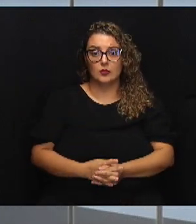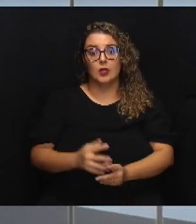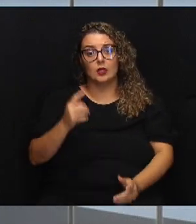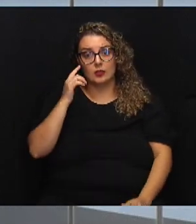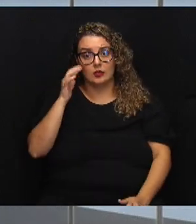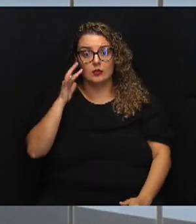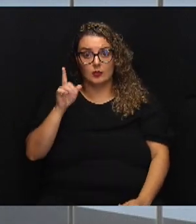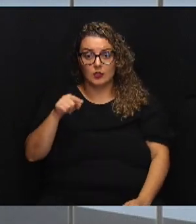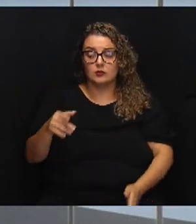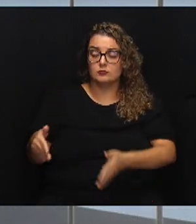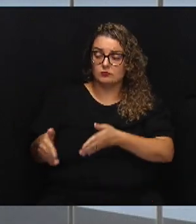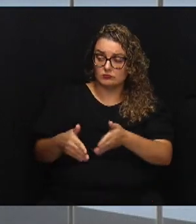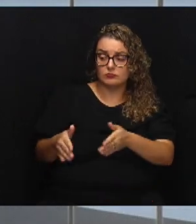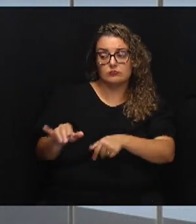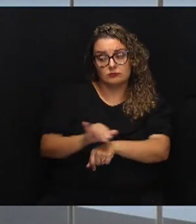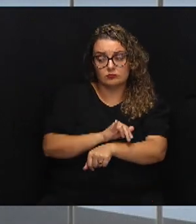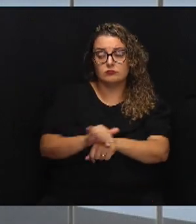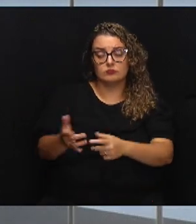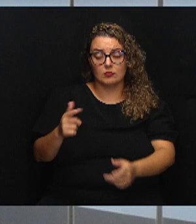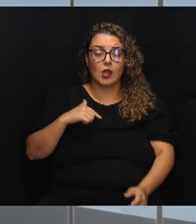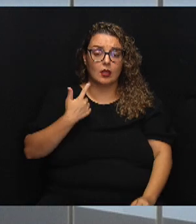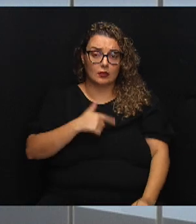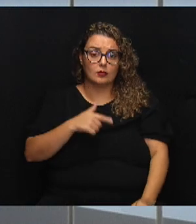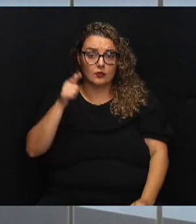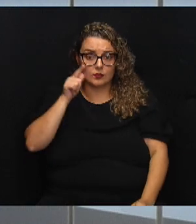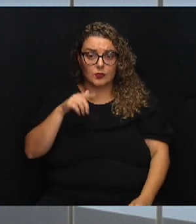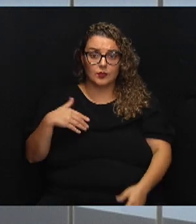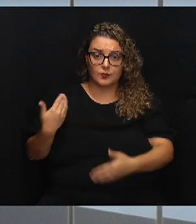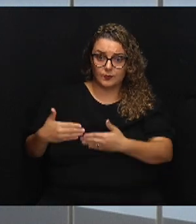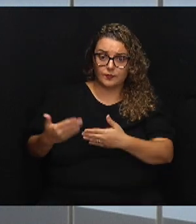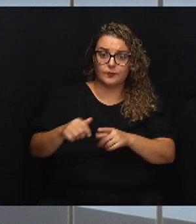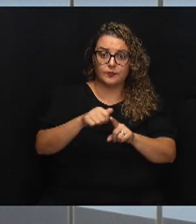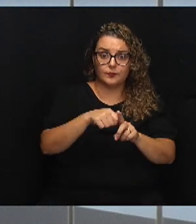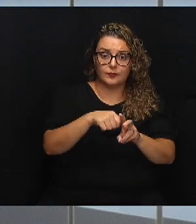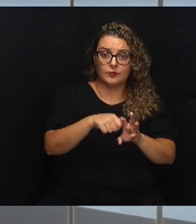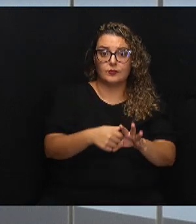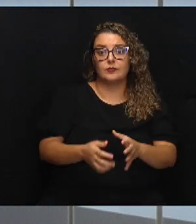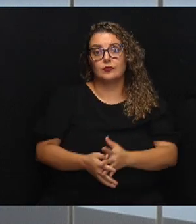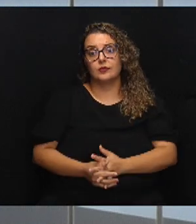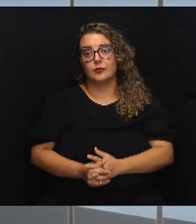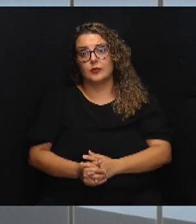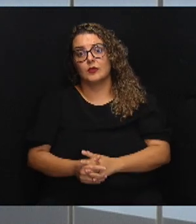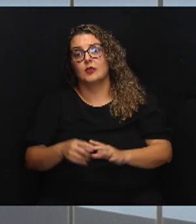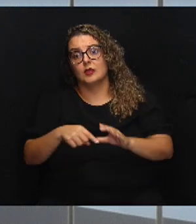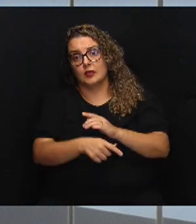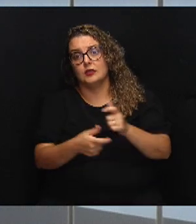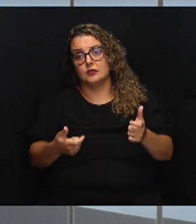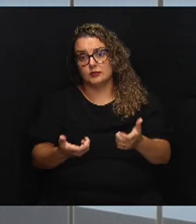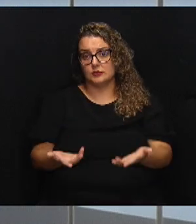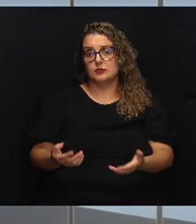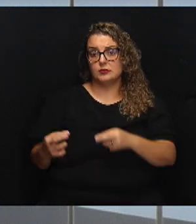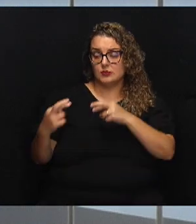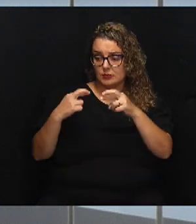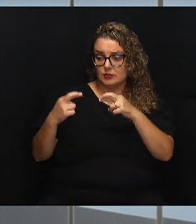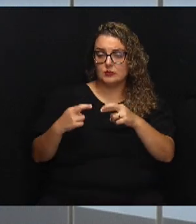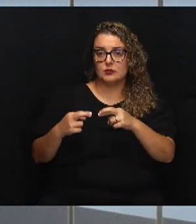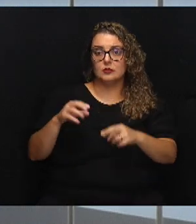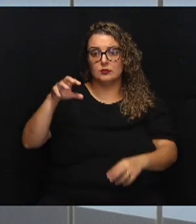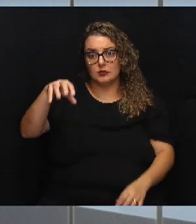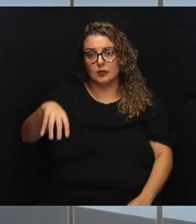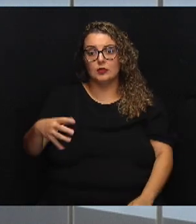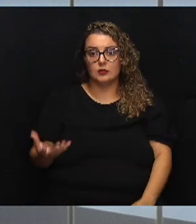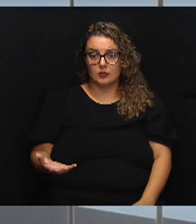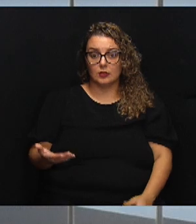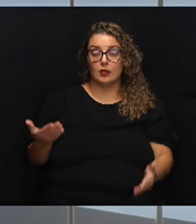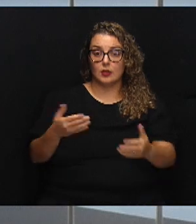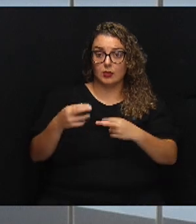seria o caminho aí para que a gente consiga nos próximos meses aí esse avanço e colocar a fiscalização para lá. Agora,